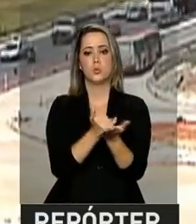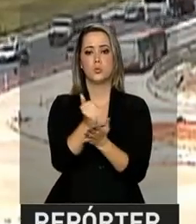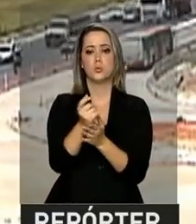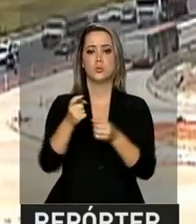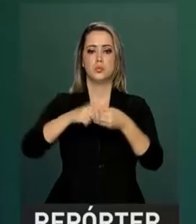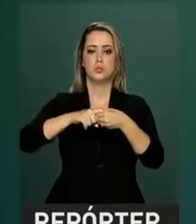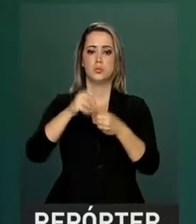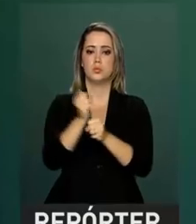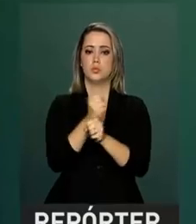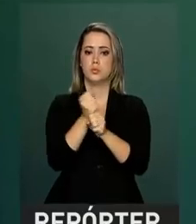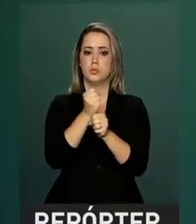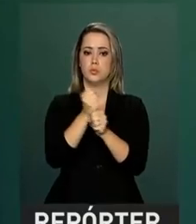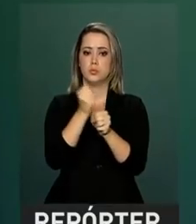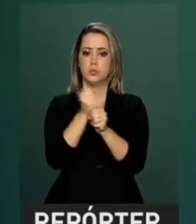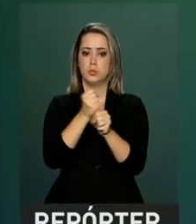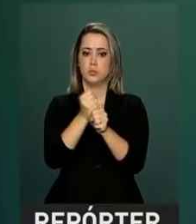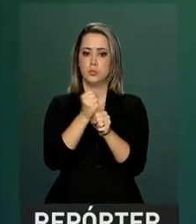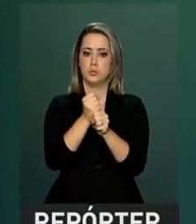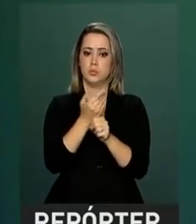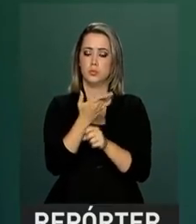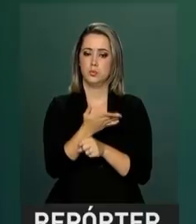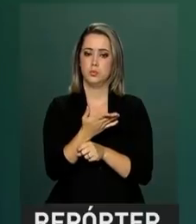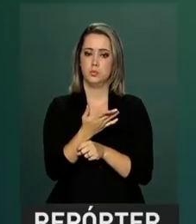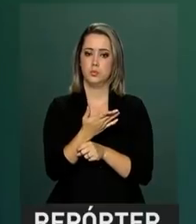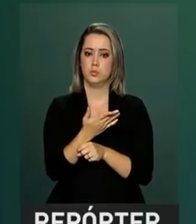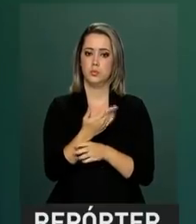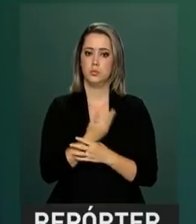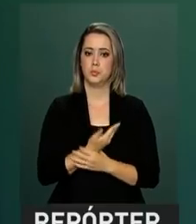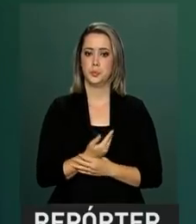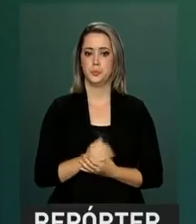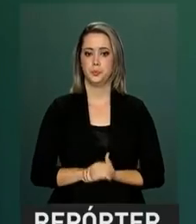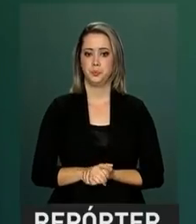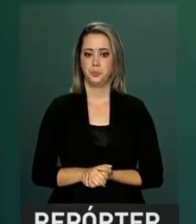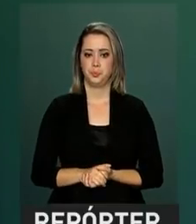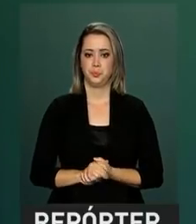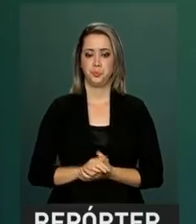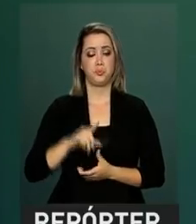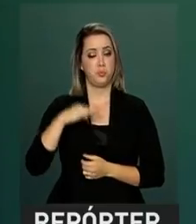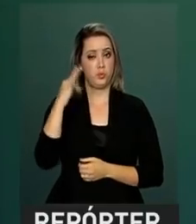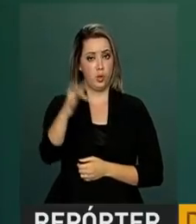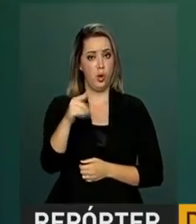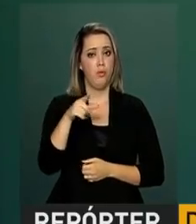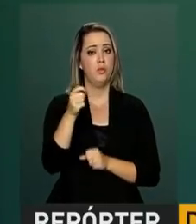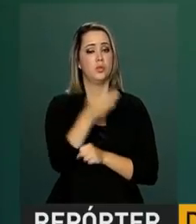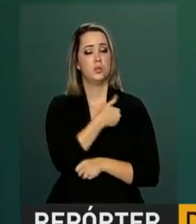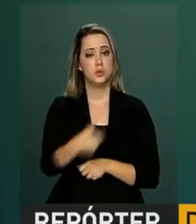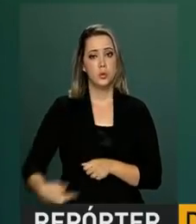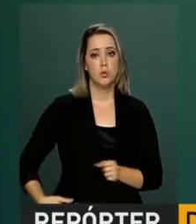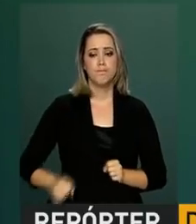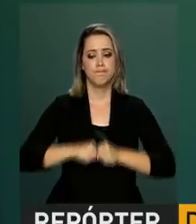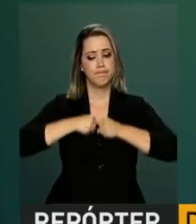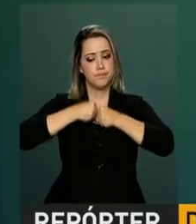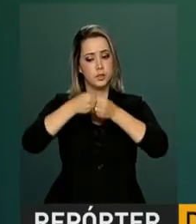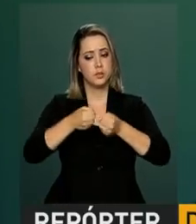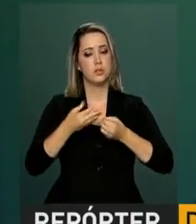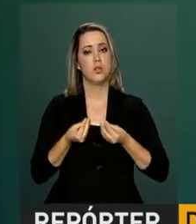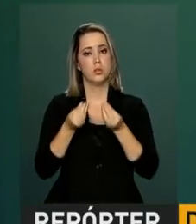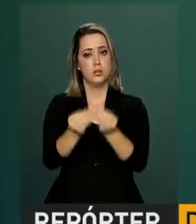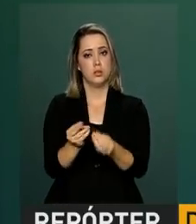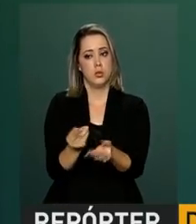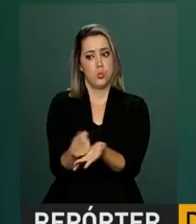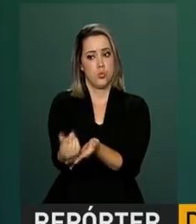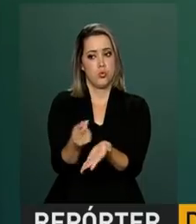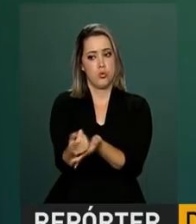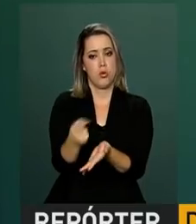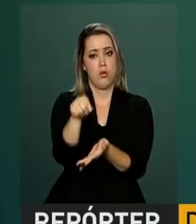ser retomadas. Para que, nos próximos anos, o governo faça um esforço concentrado, garantindo